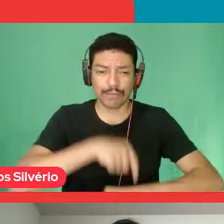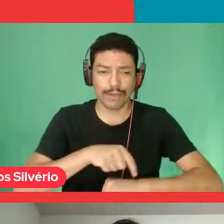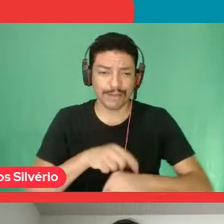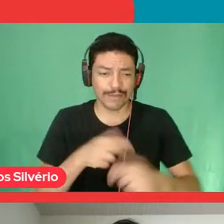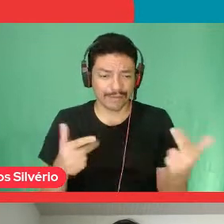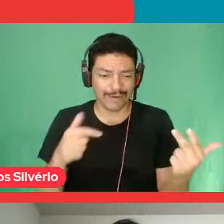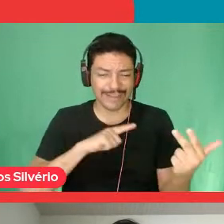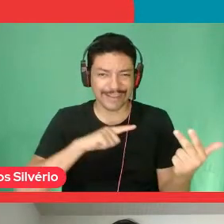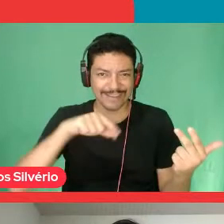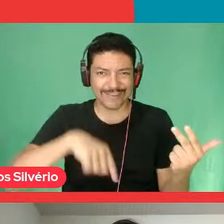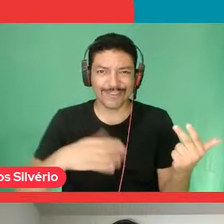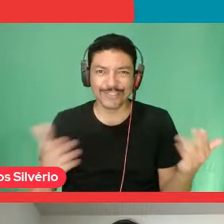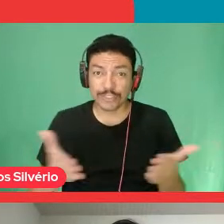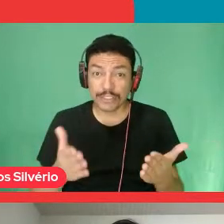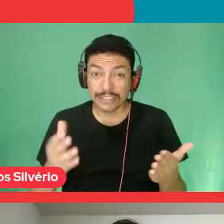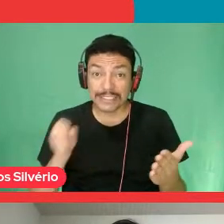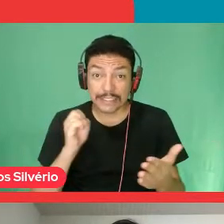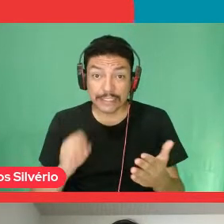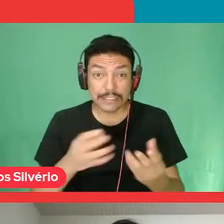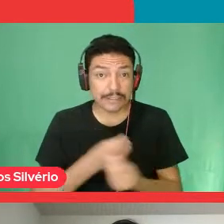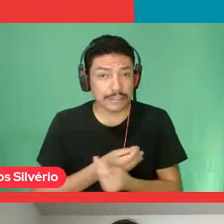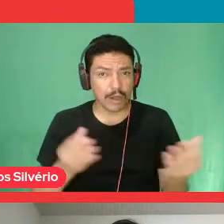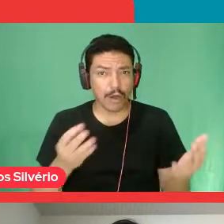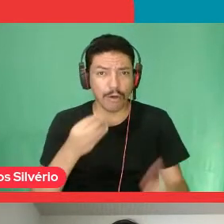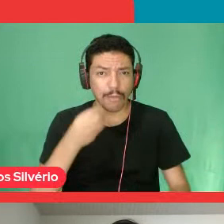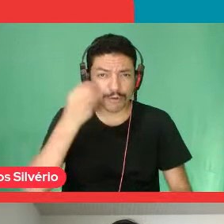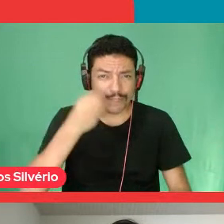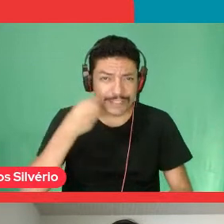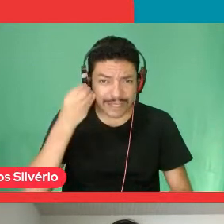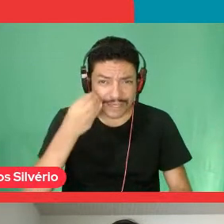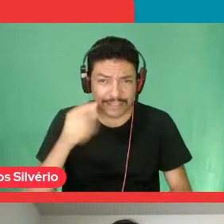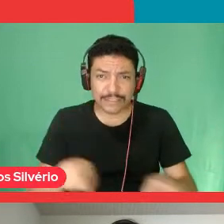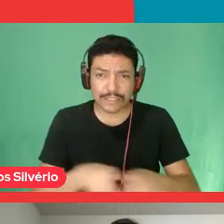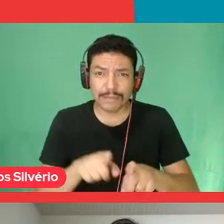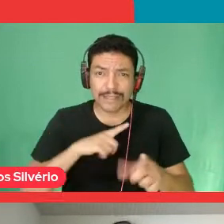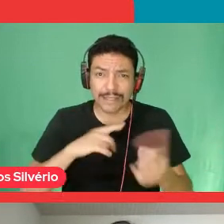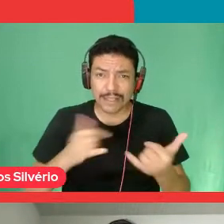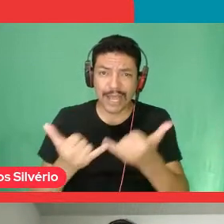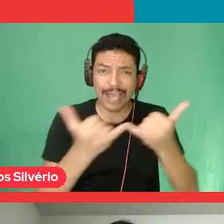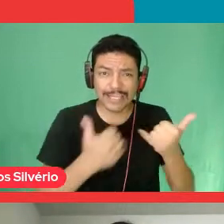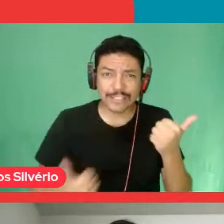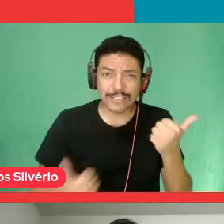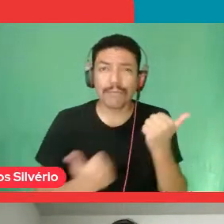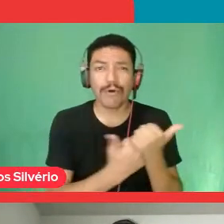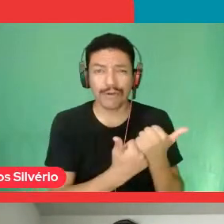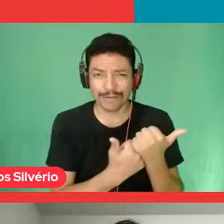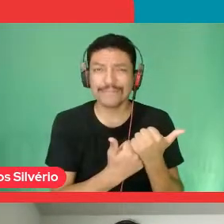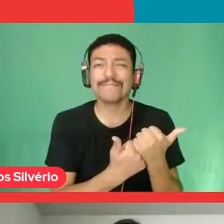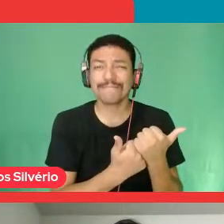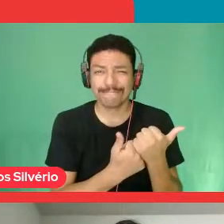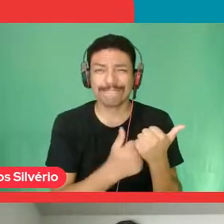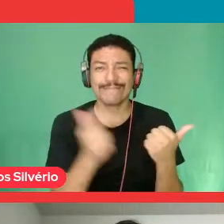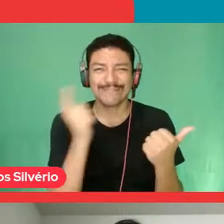a gente ter oportunidade e uma rede de apoio ali para a gente conseguir chegar. E essa foi a